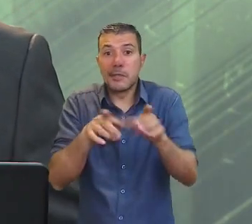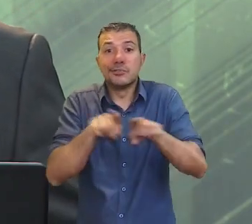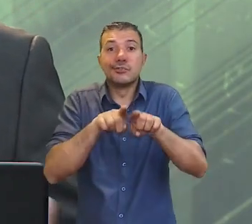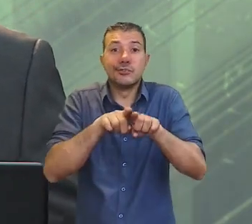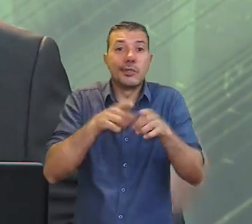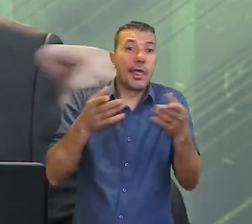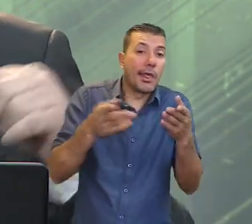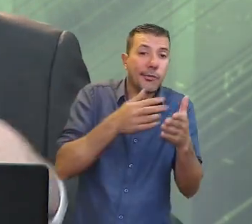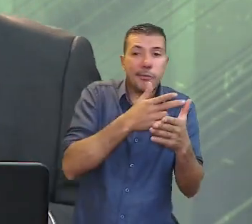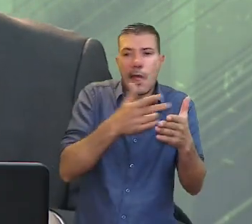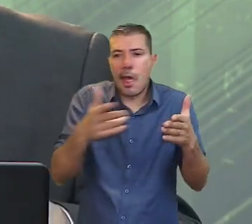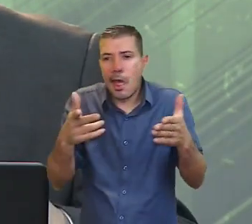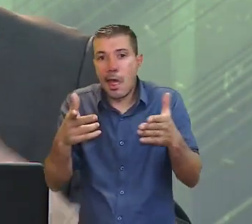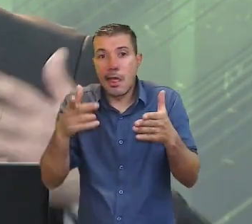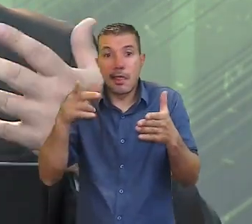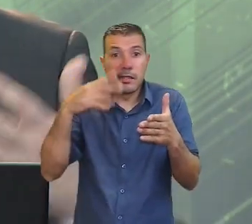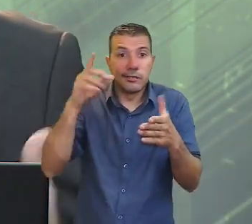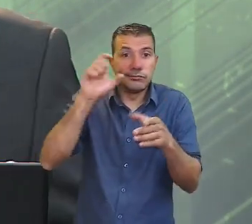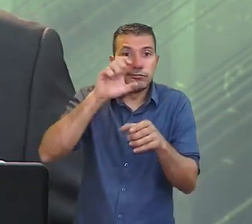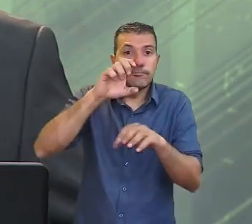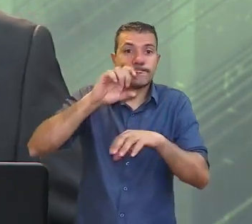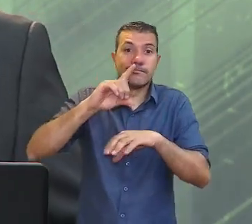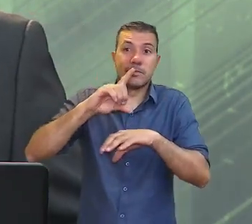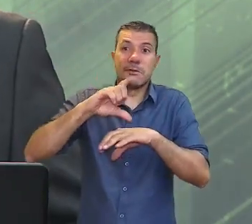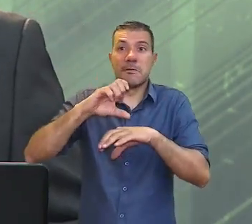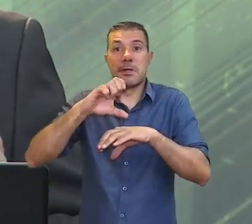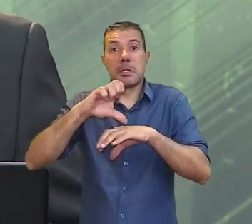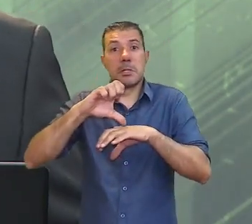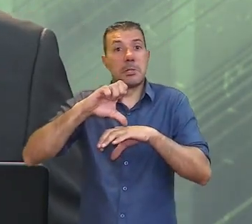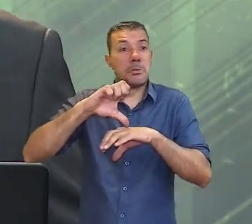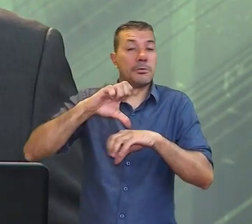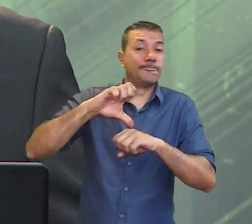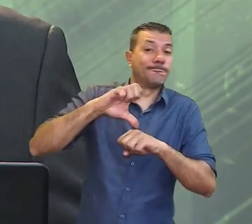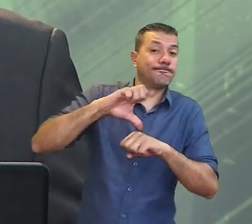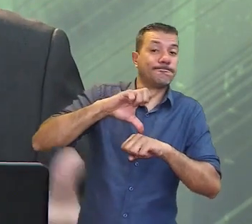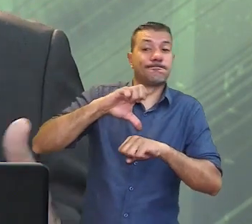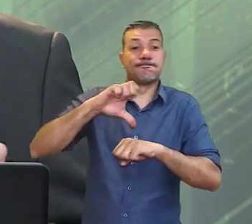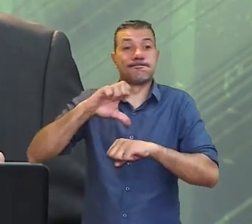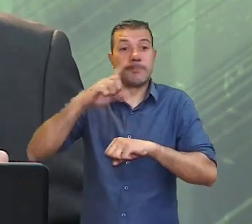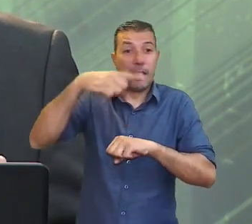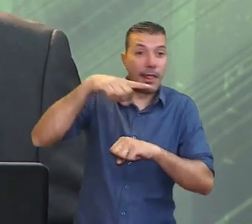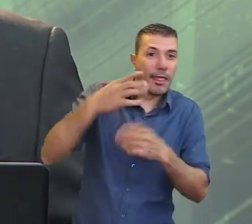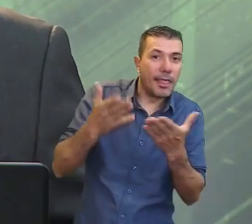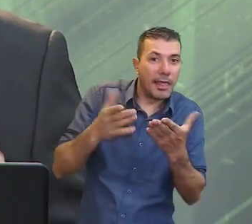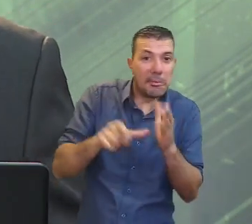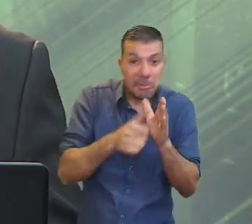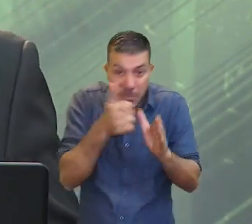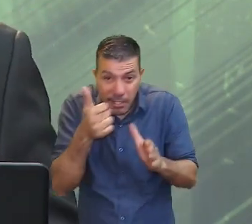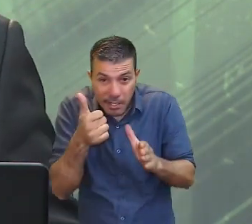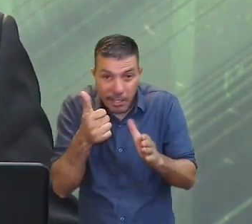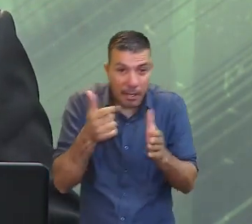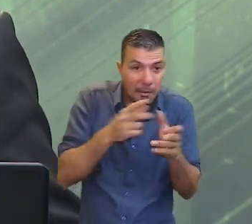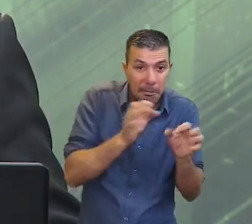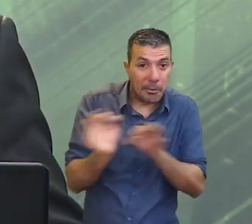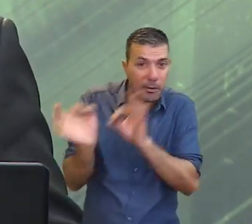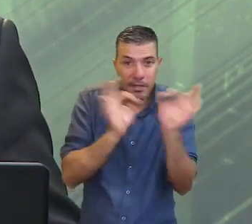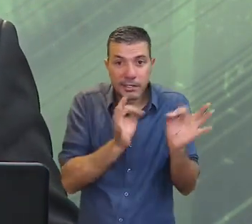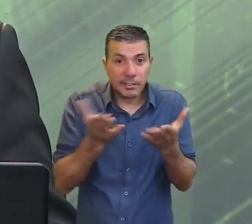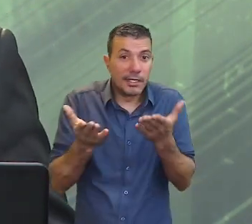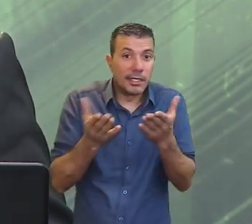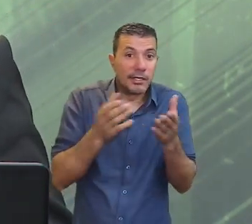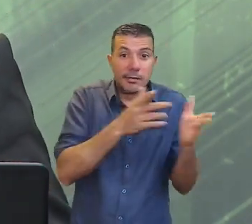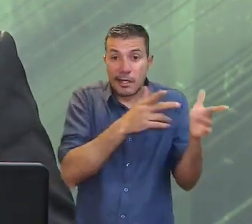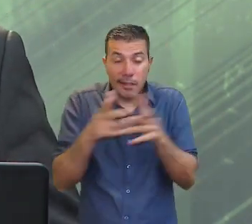sempre menciono, que caiu de paraquedas, mas um paraquedas abençoado, nessa primeira noite, nessa transmissão, nós estamos estudando a